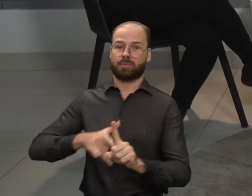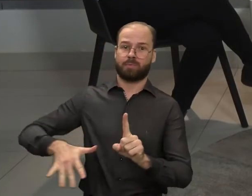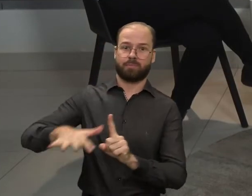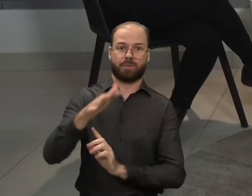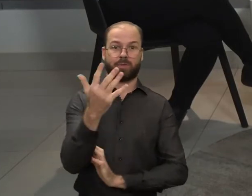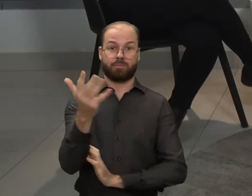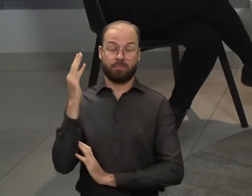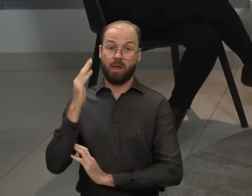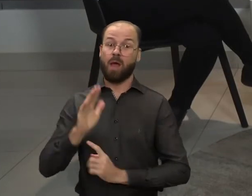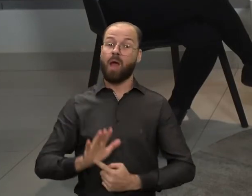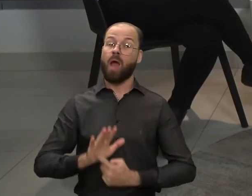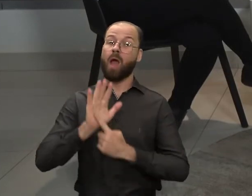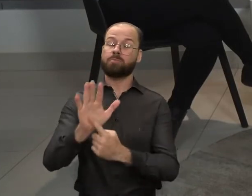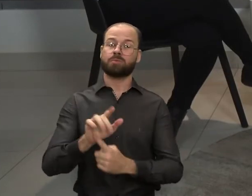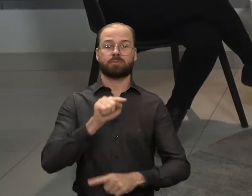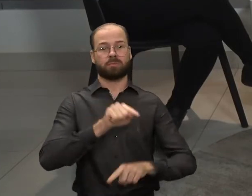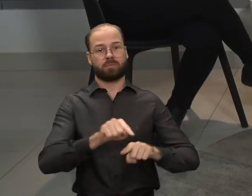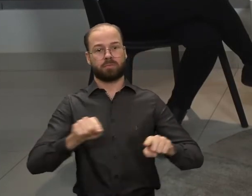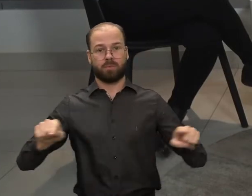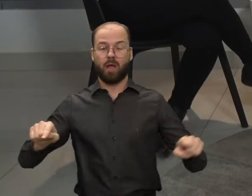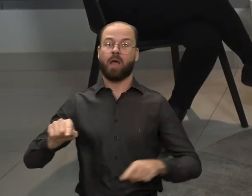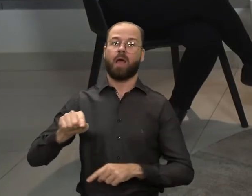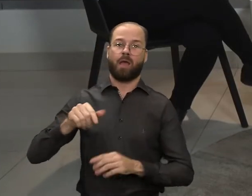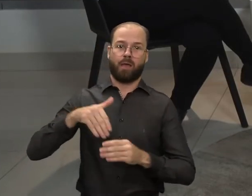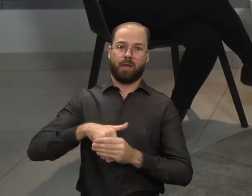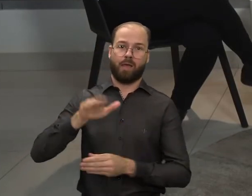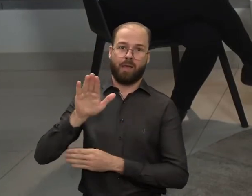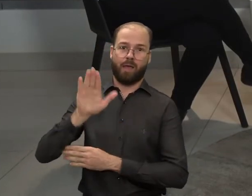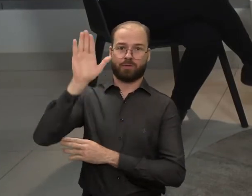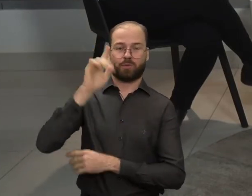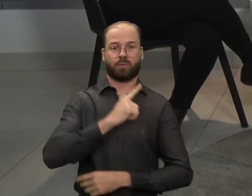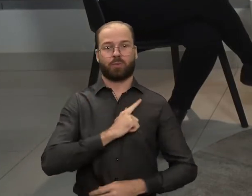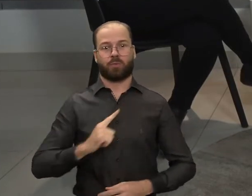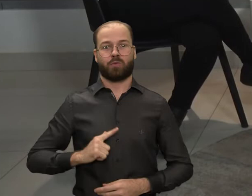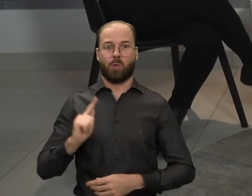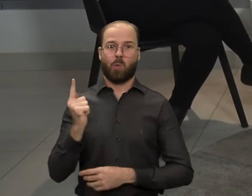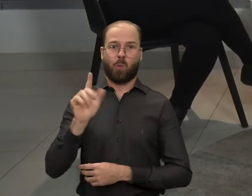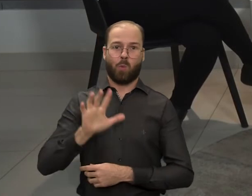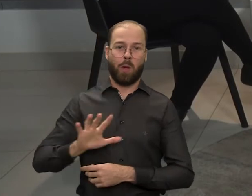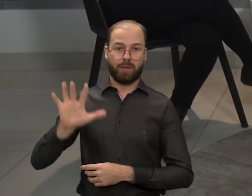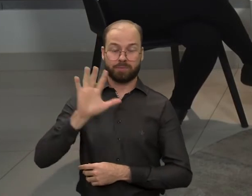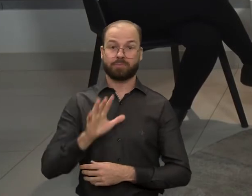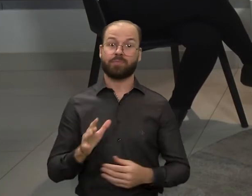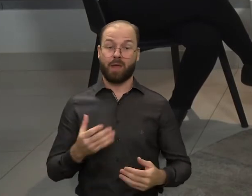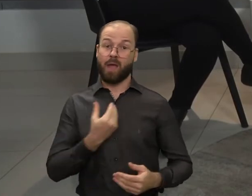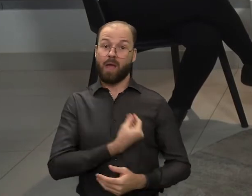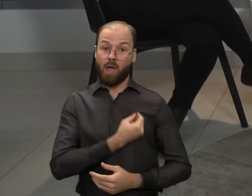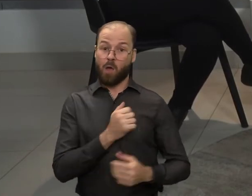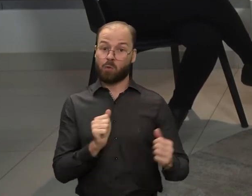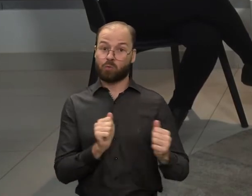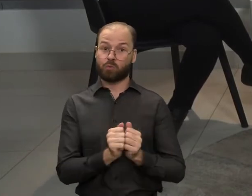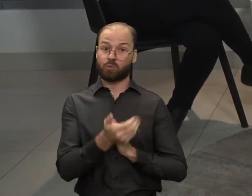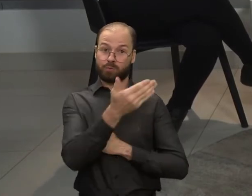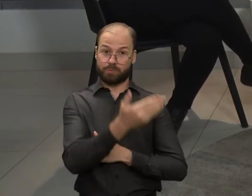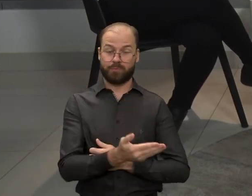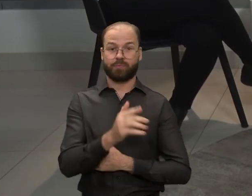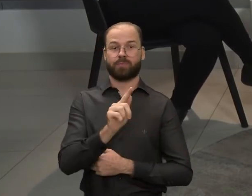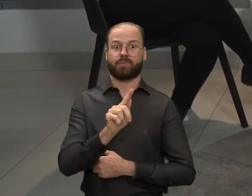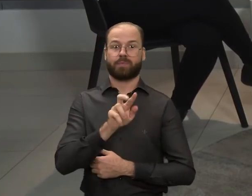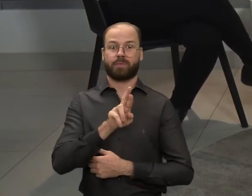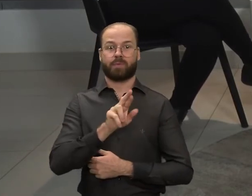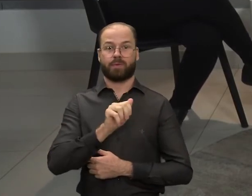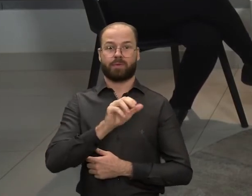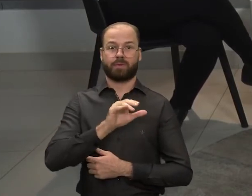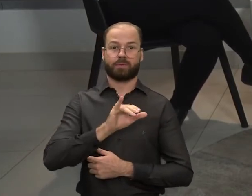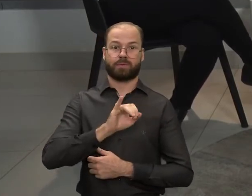pelos candidatos ao governo do estado de Goiás. Estão conosco desde o primeiro bloco, a Graciela